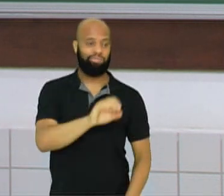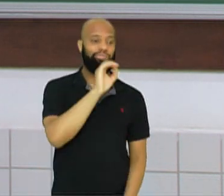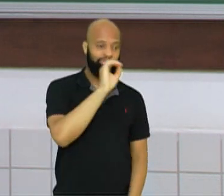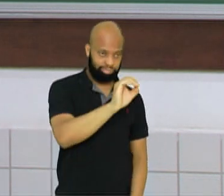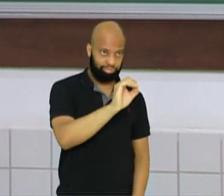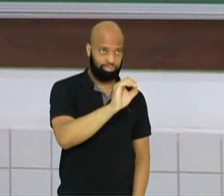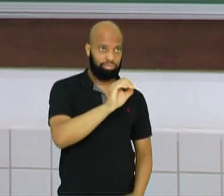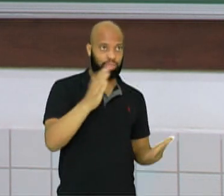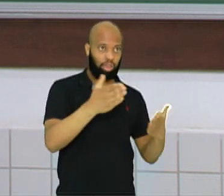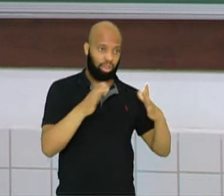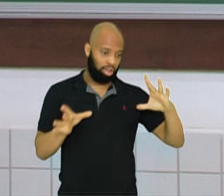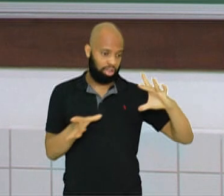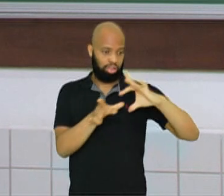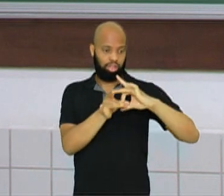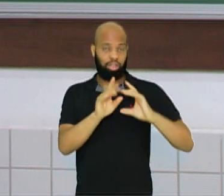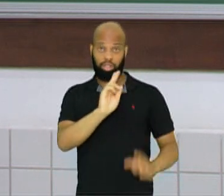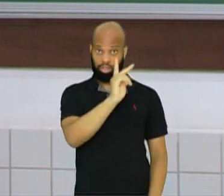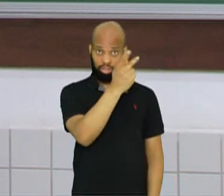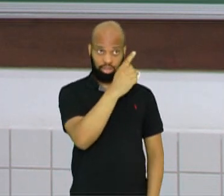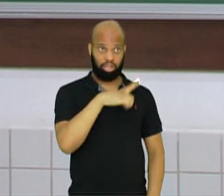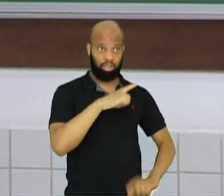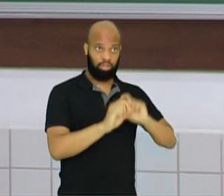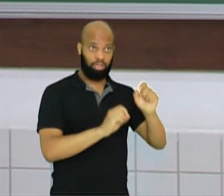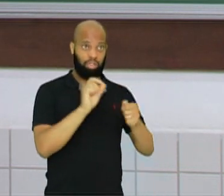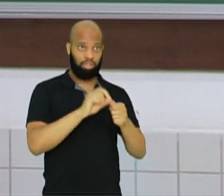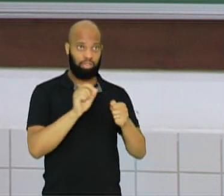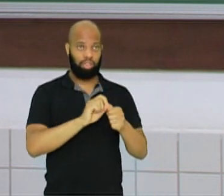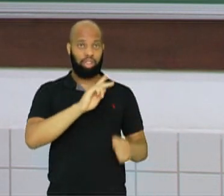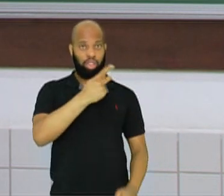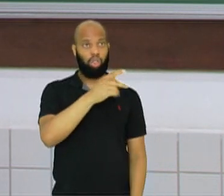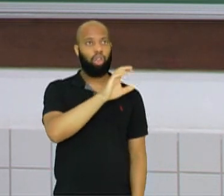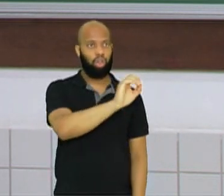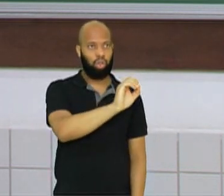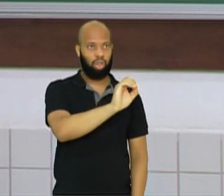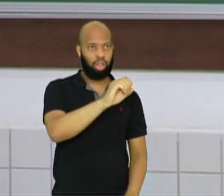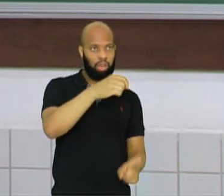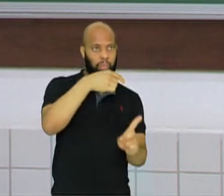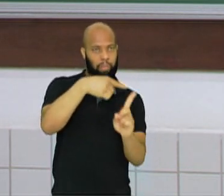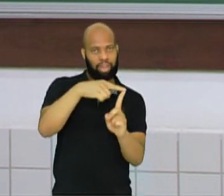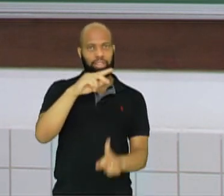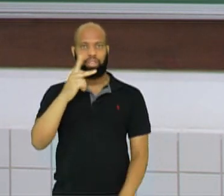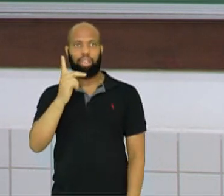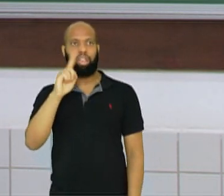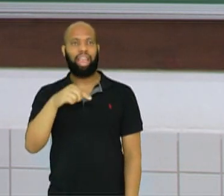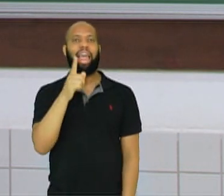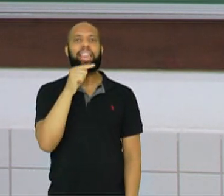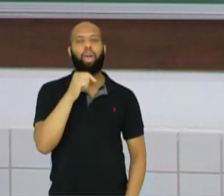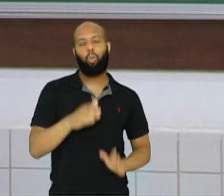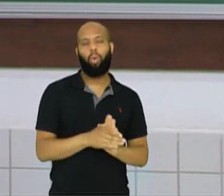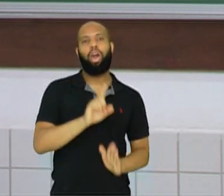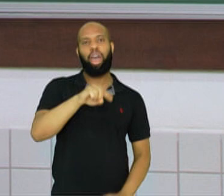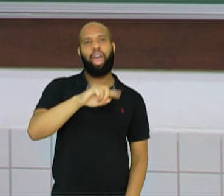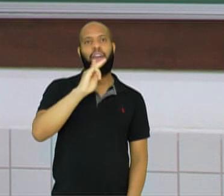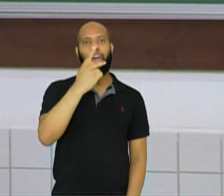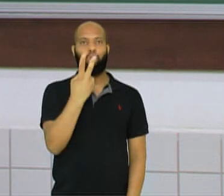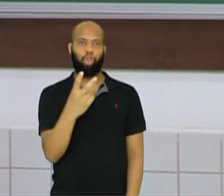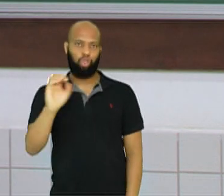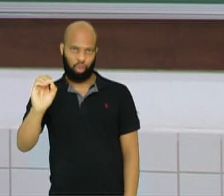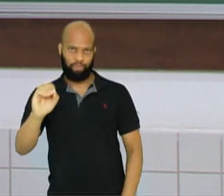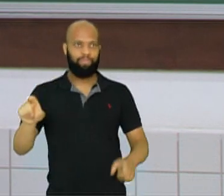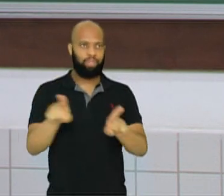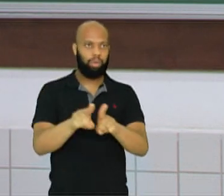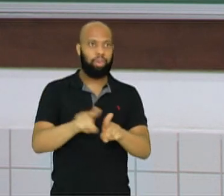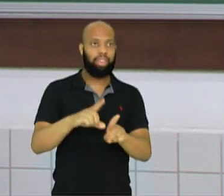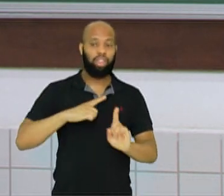oxigênio vai se ligar ao hidrogênio, vai formar o quê? OH mais H forma água. E